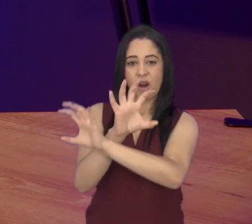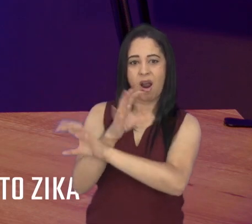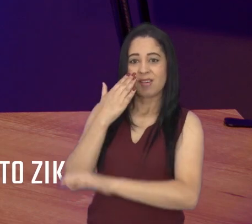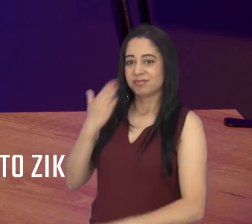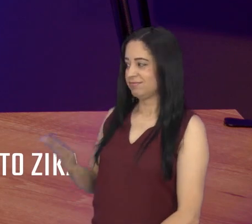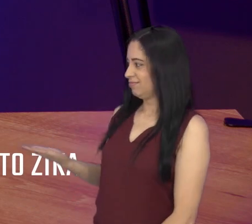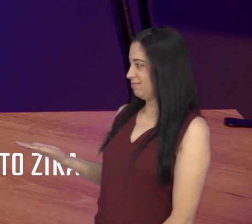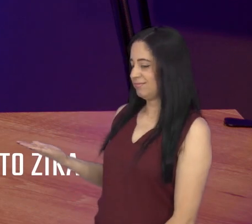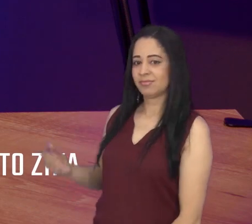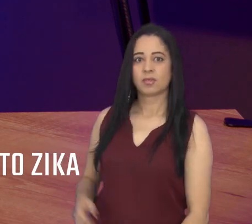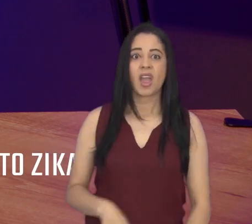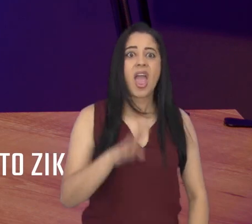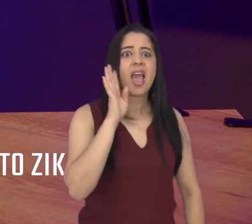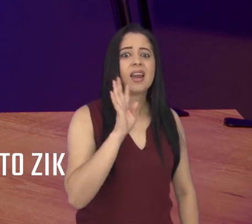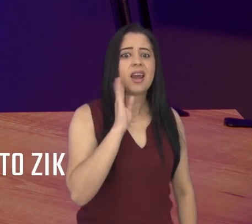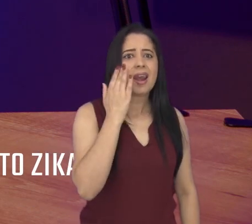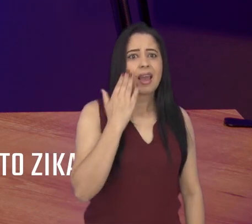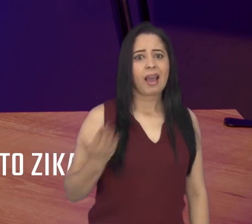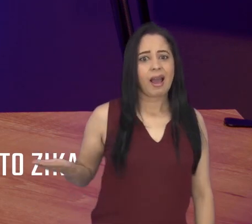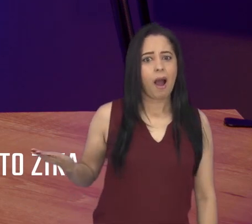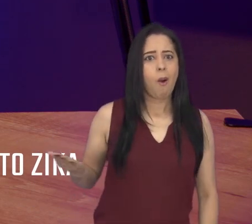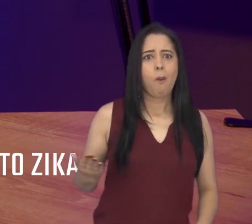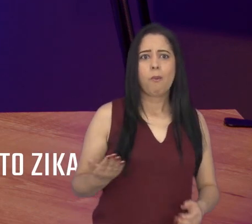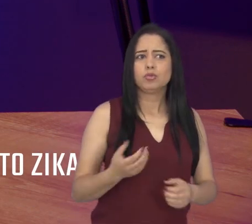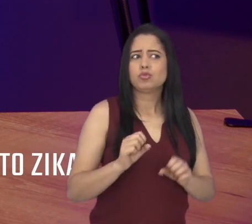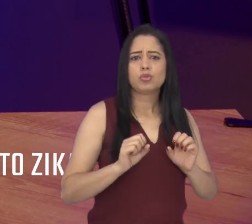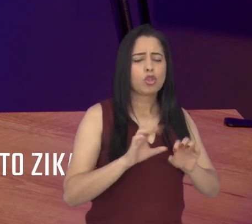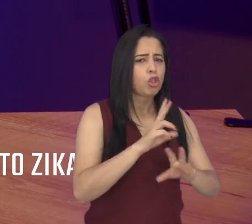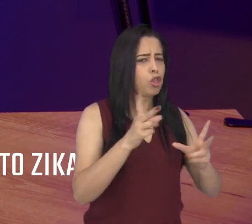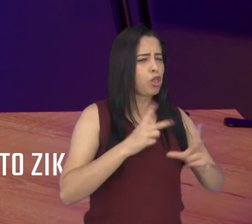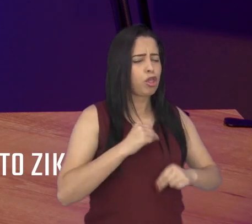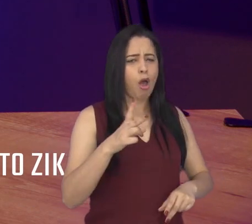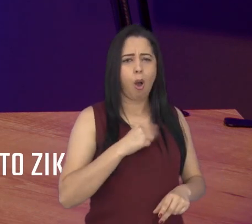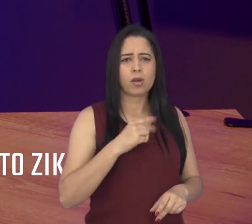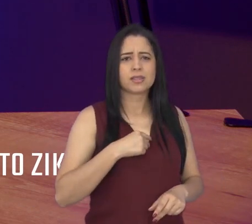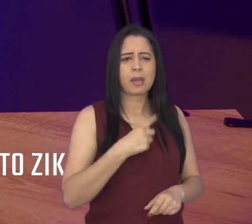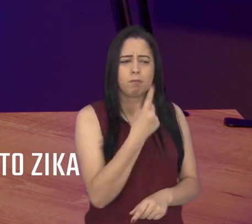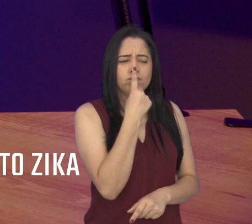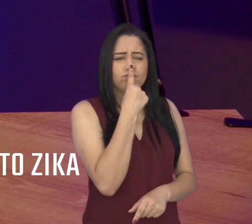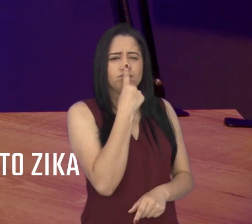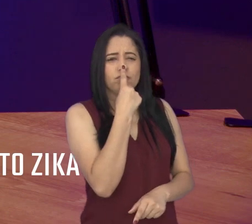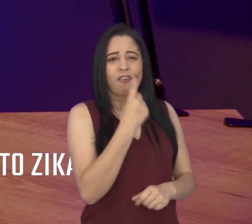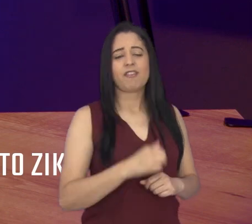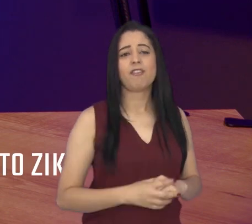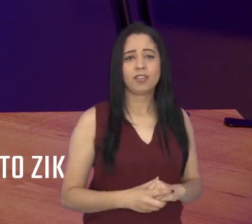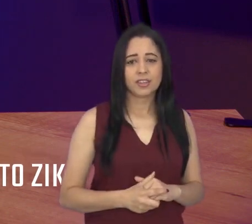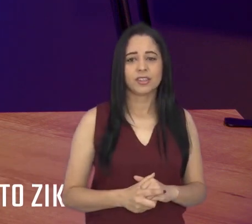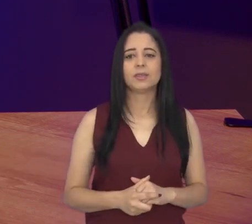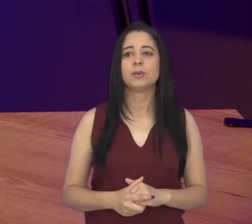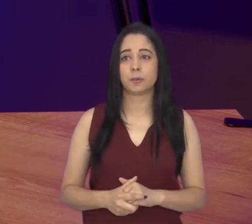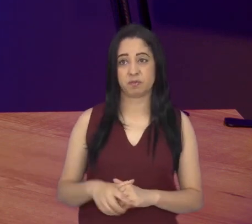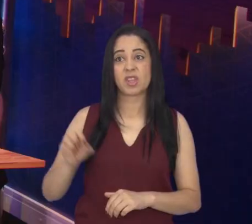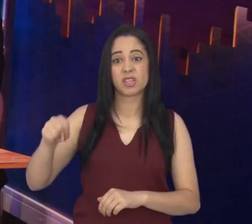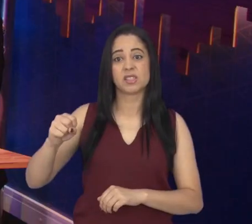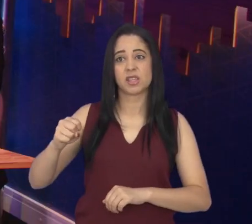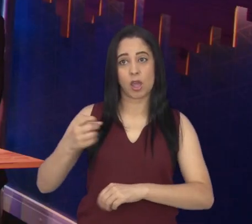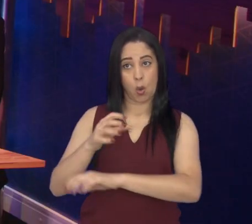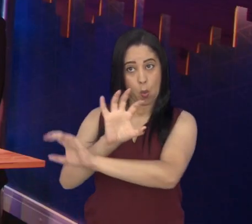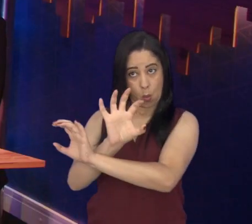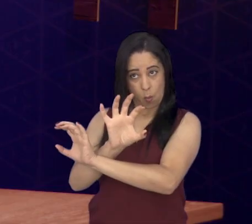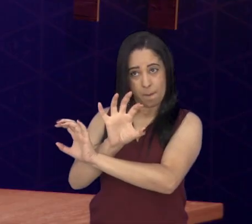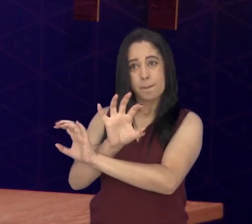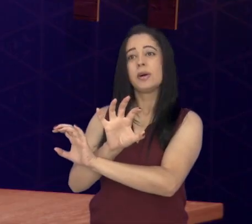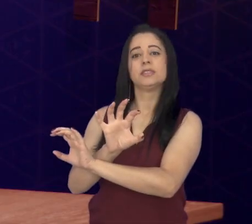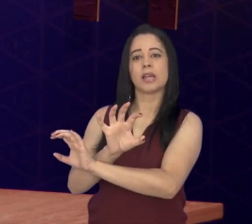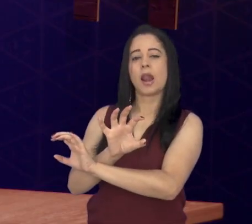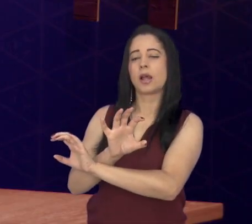super, super-herói. Ele é um dos mais legais. Eu acho que quase todo mundo gosta dele ou tem ele como preferido mesmo. E o Pantera Negra,